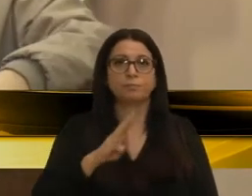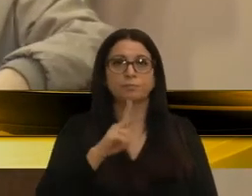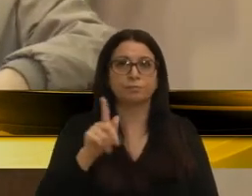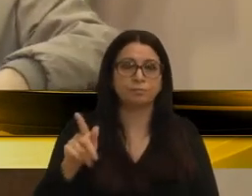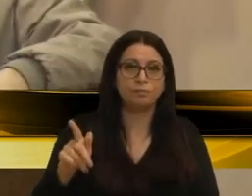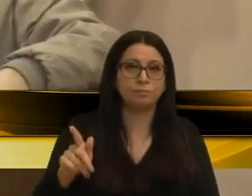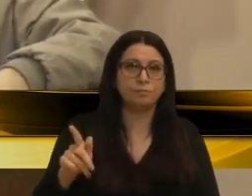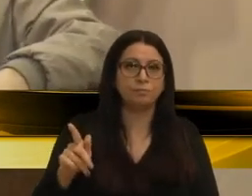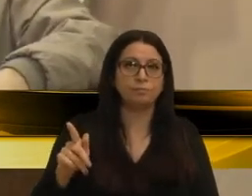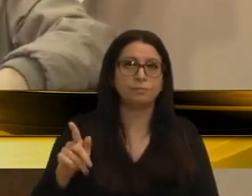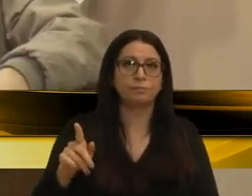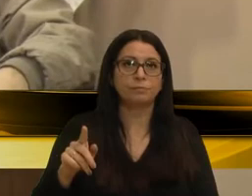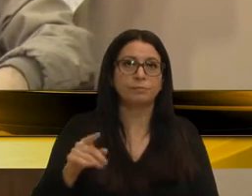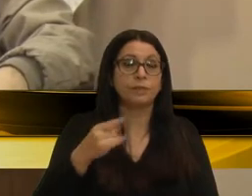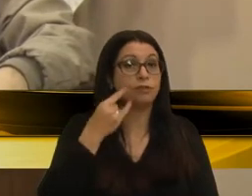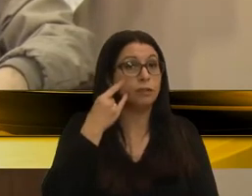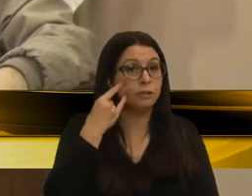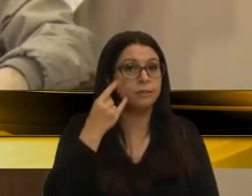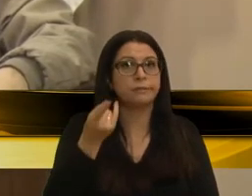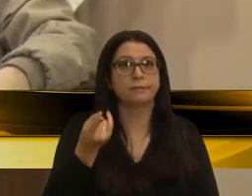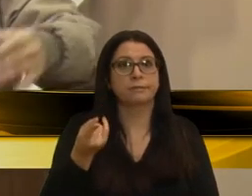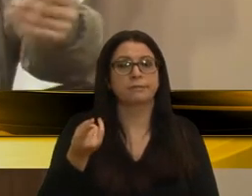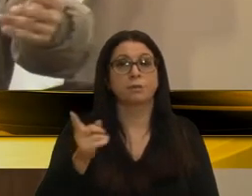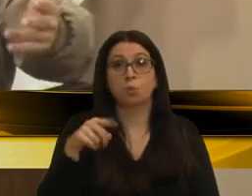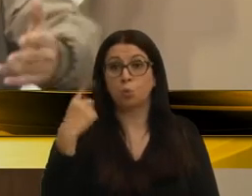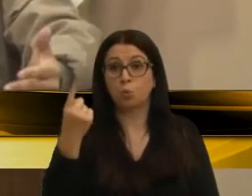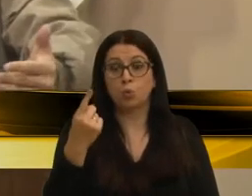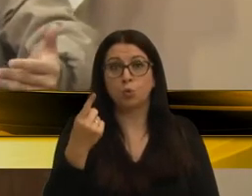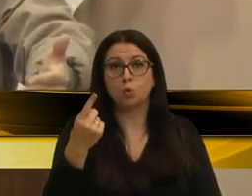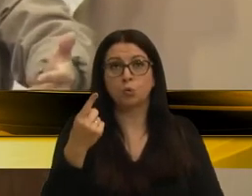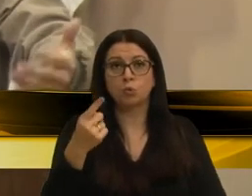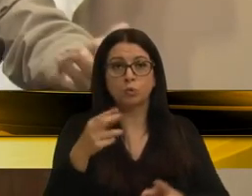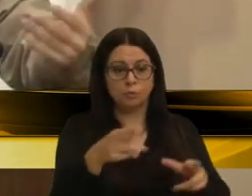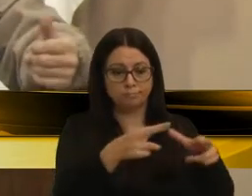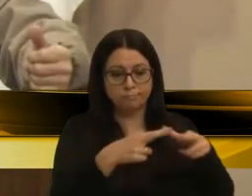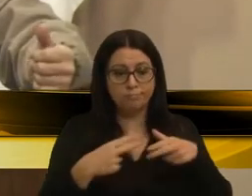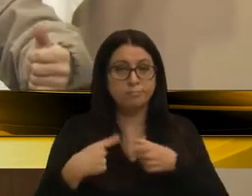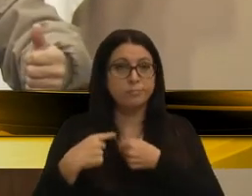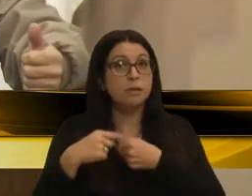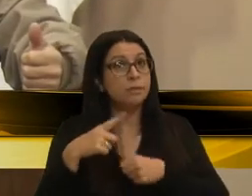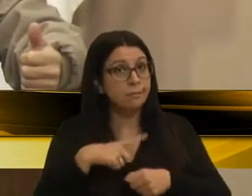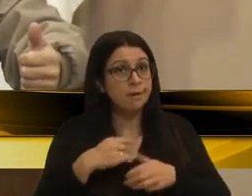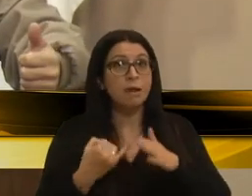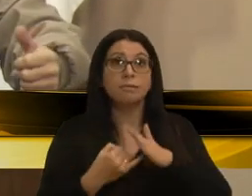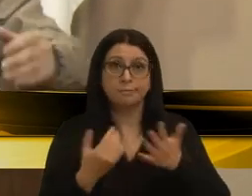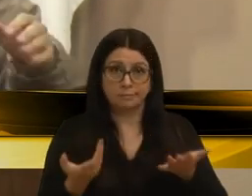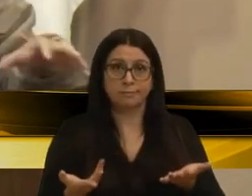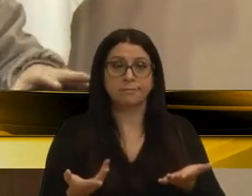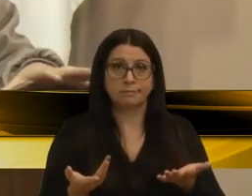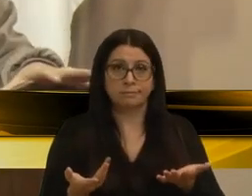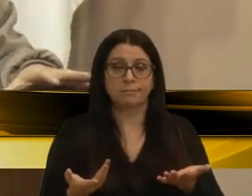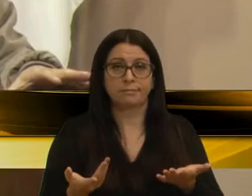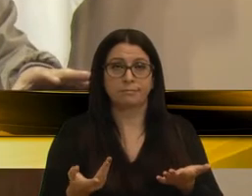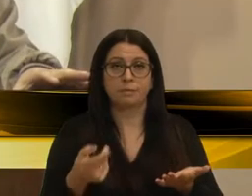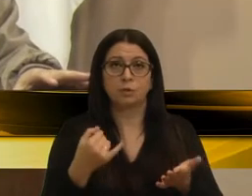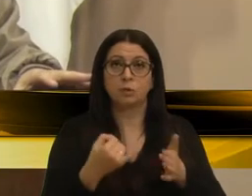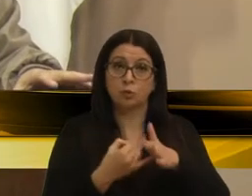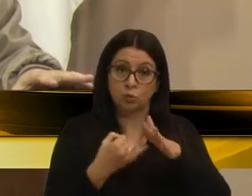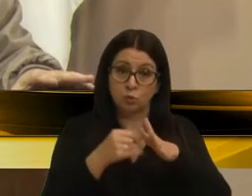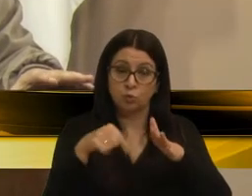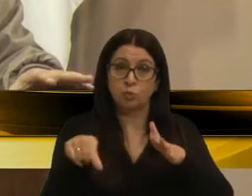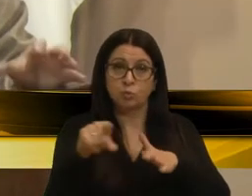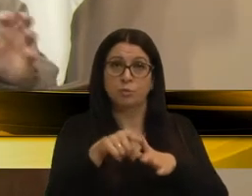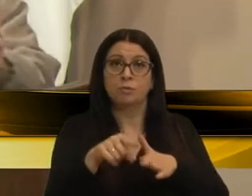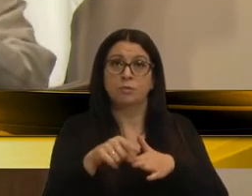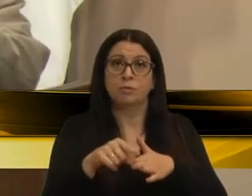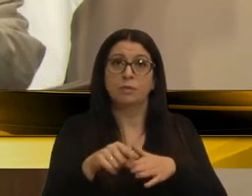Bento, Feliz, outros municípios da região têm um Instituto Federal. E o Instituto Federal, colegas